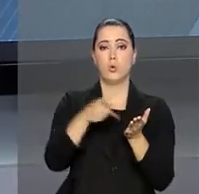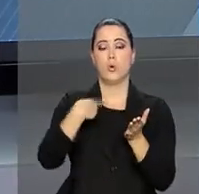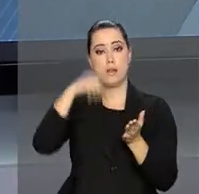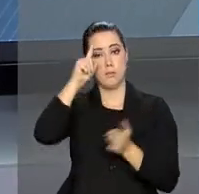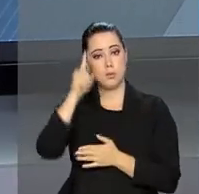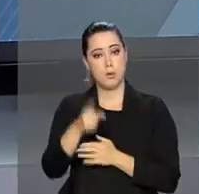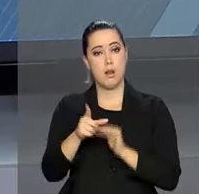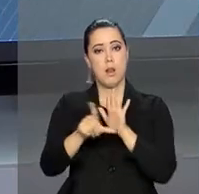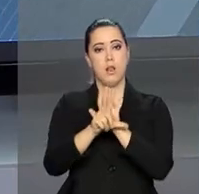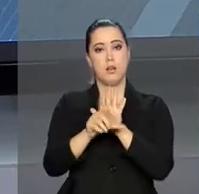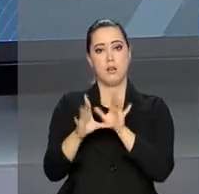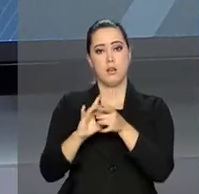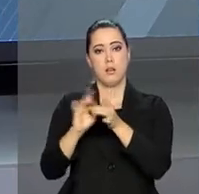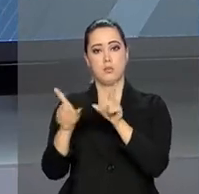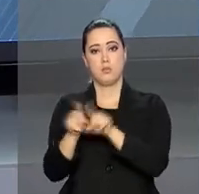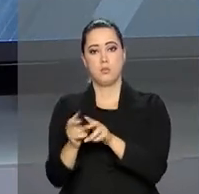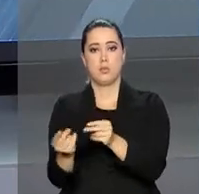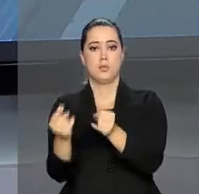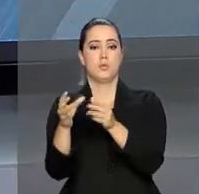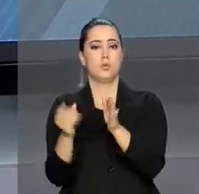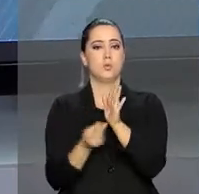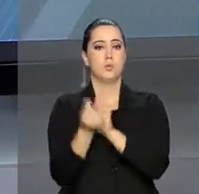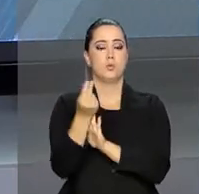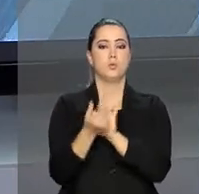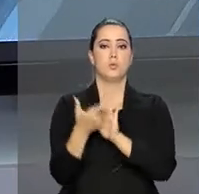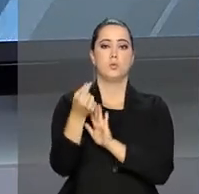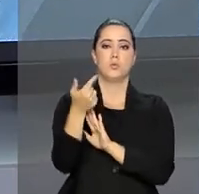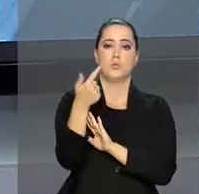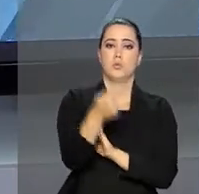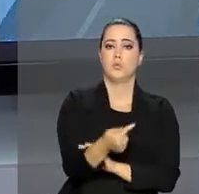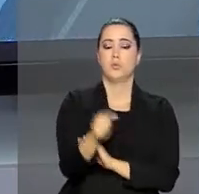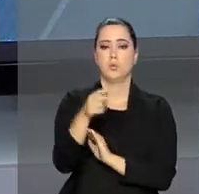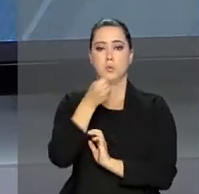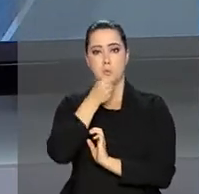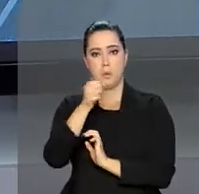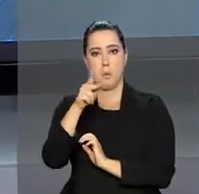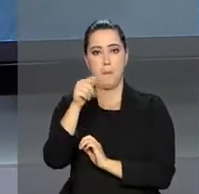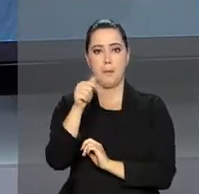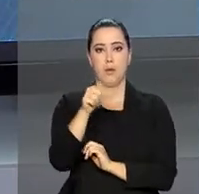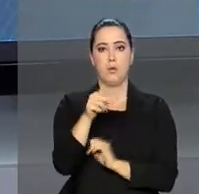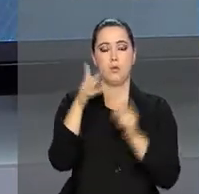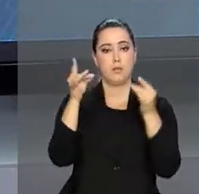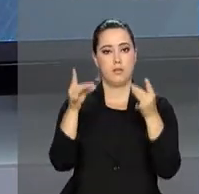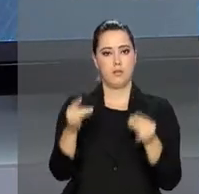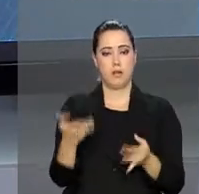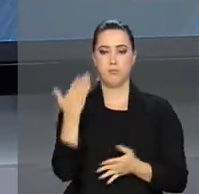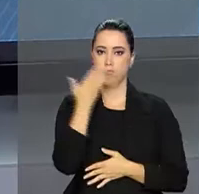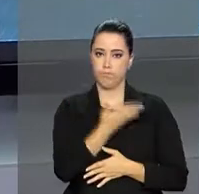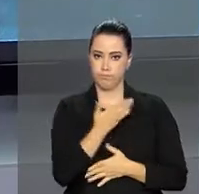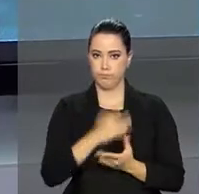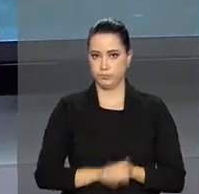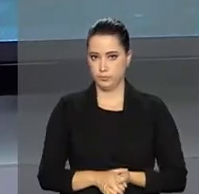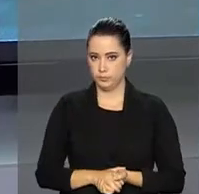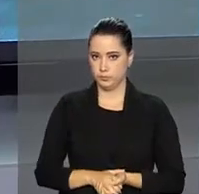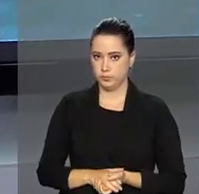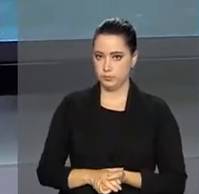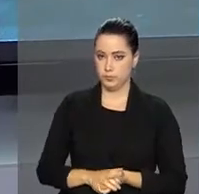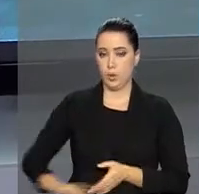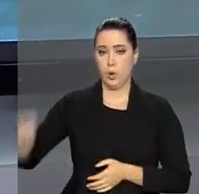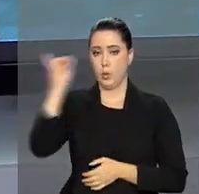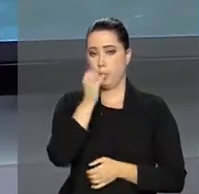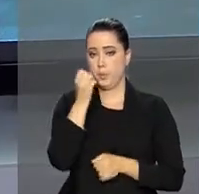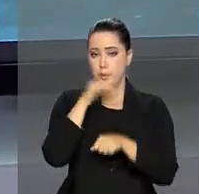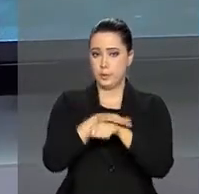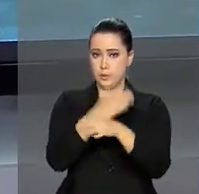sobre desbloqueio de recursos do orçamento 2017 o repórter paulo la sálvia tem os detalhes olá paulo